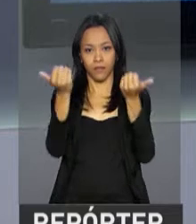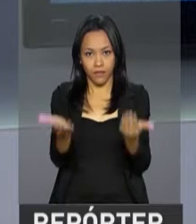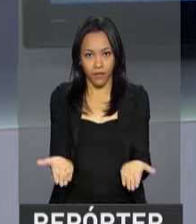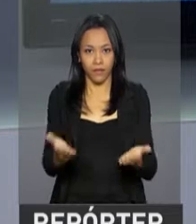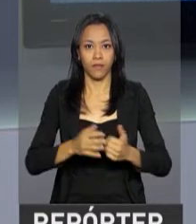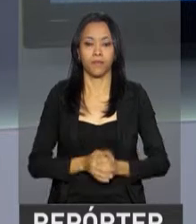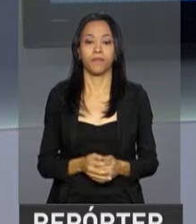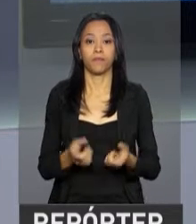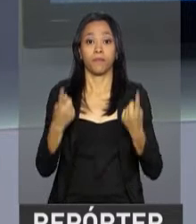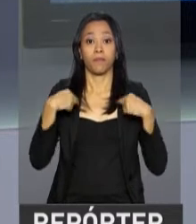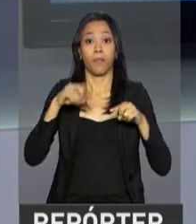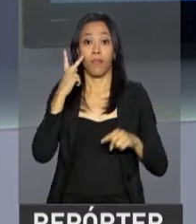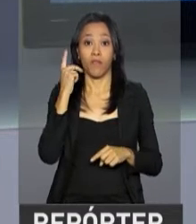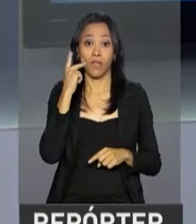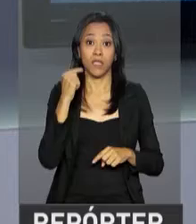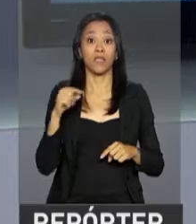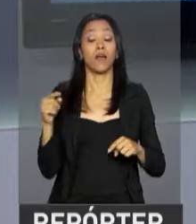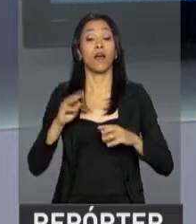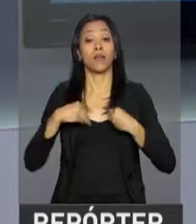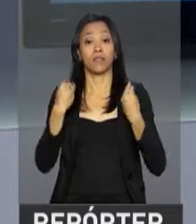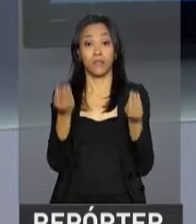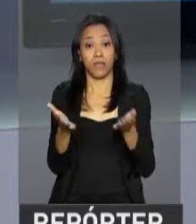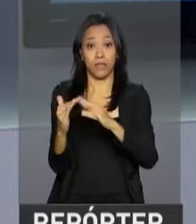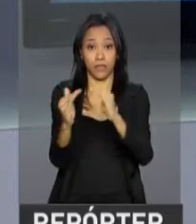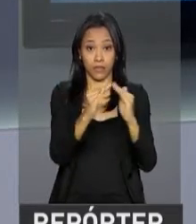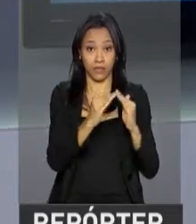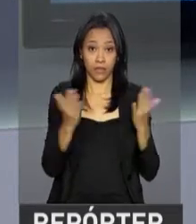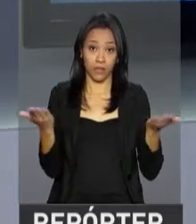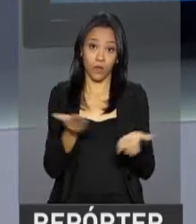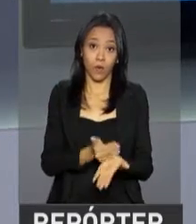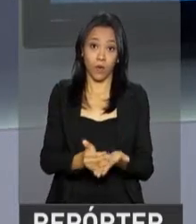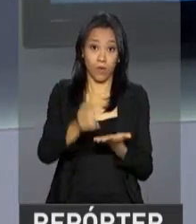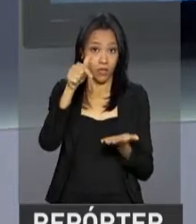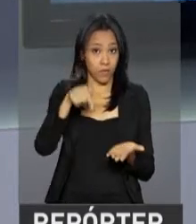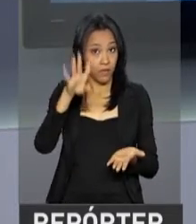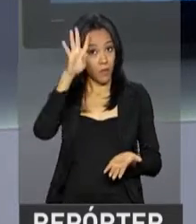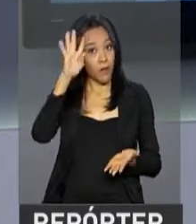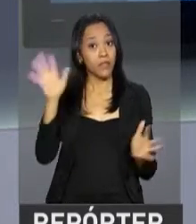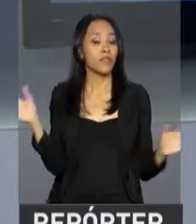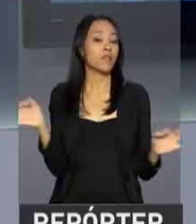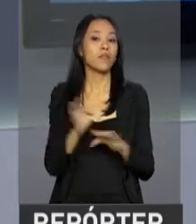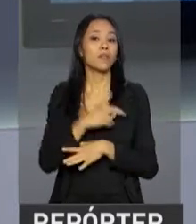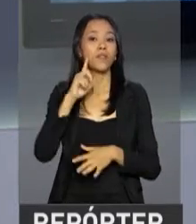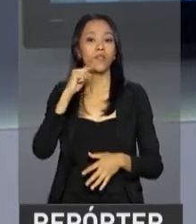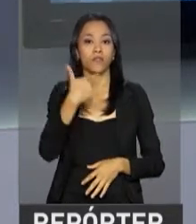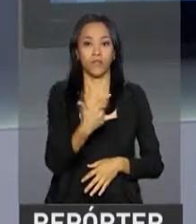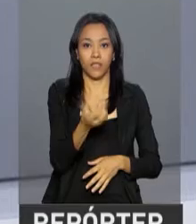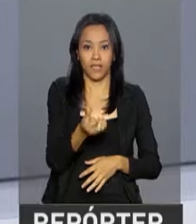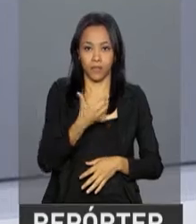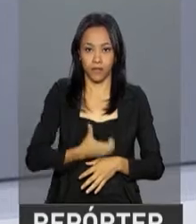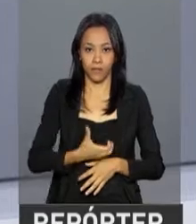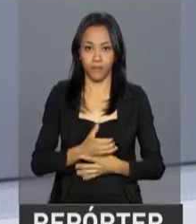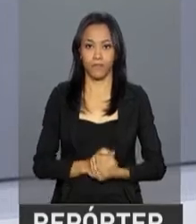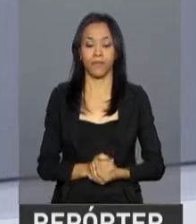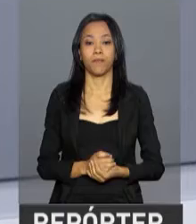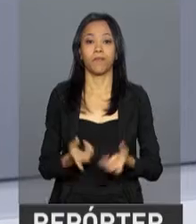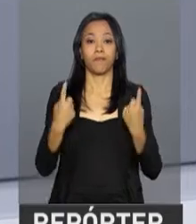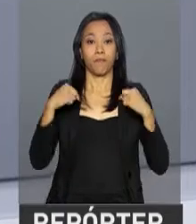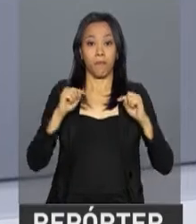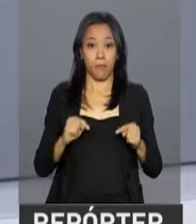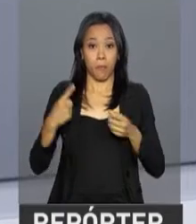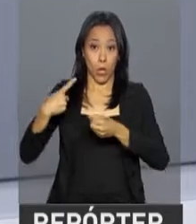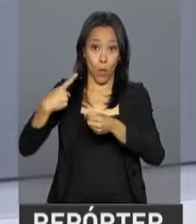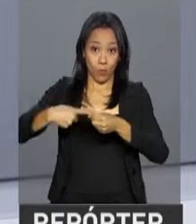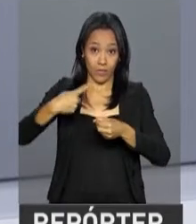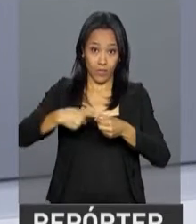no ceará a entrega das casas começa nesta quarta feira e termina no dia 26 de dezembro no município de